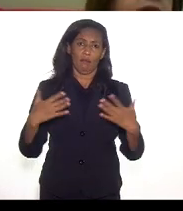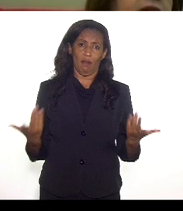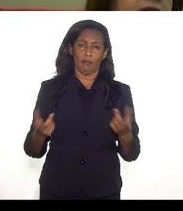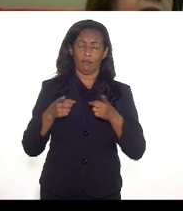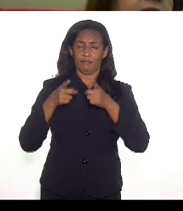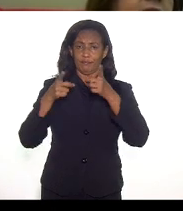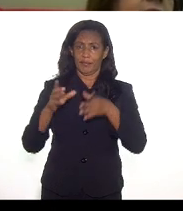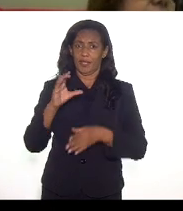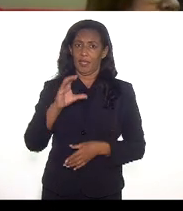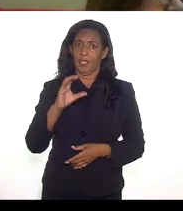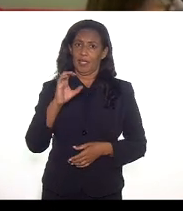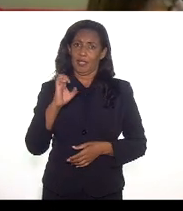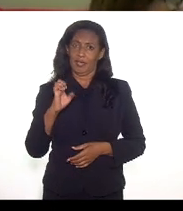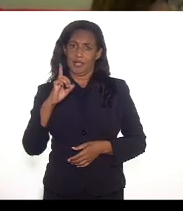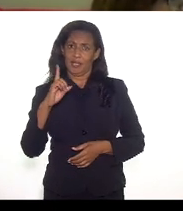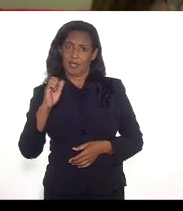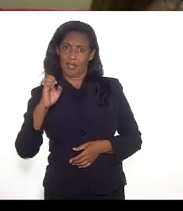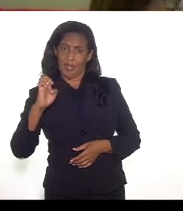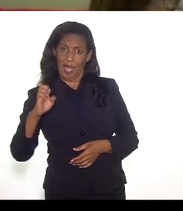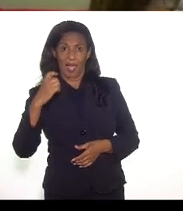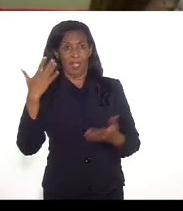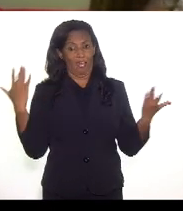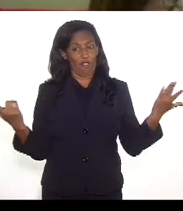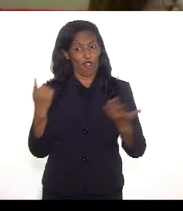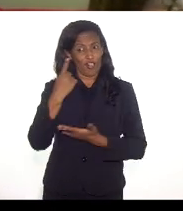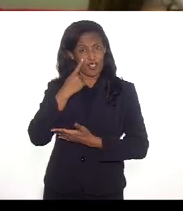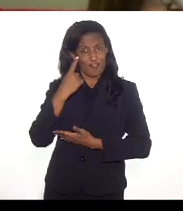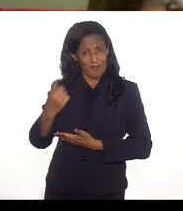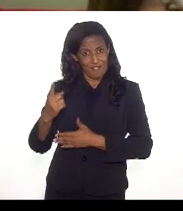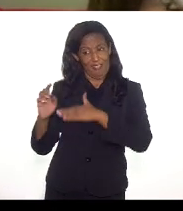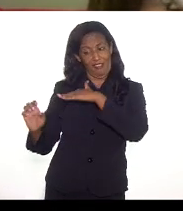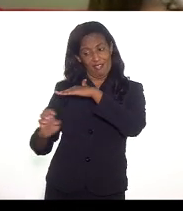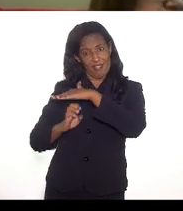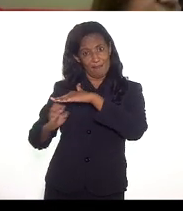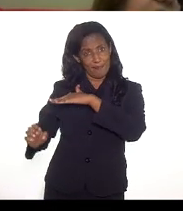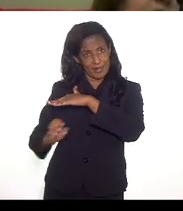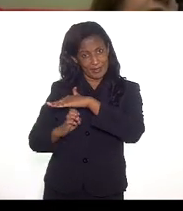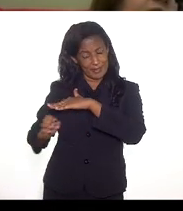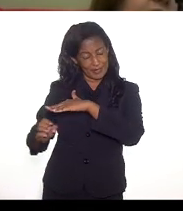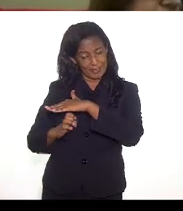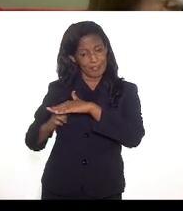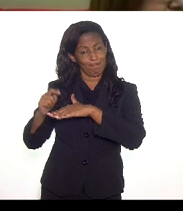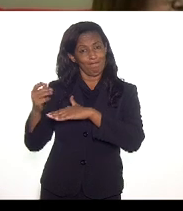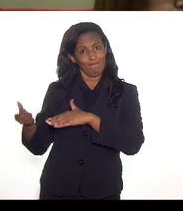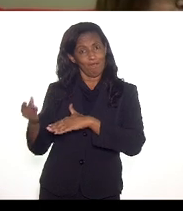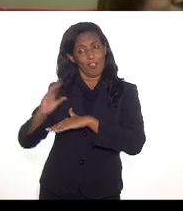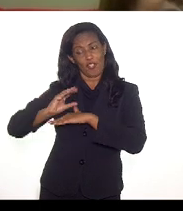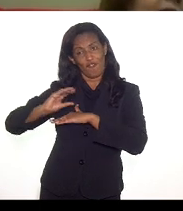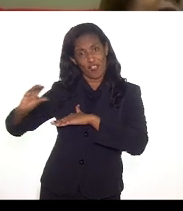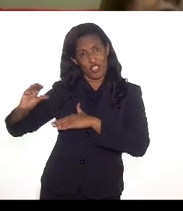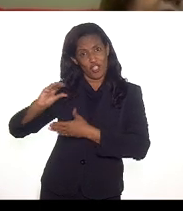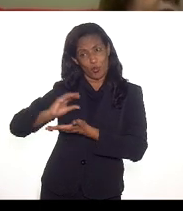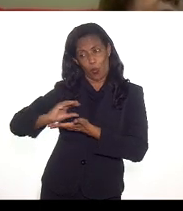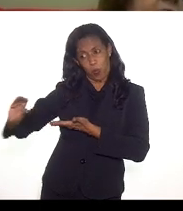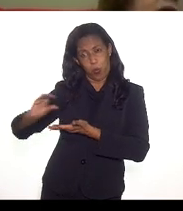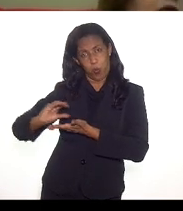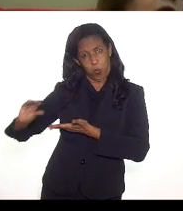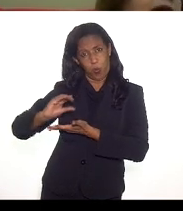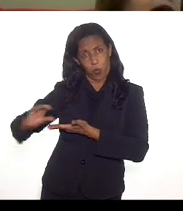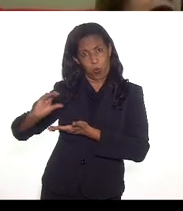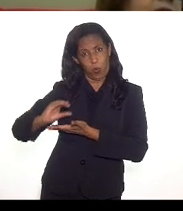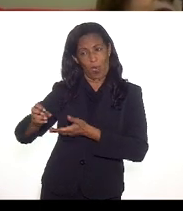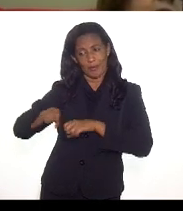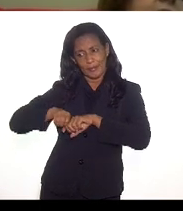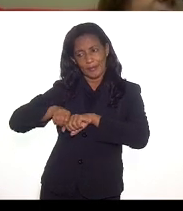porque agora a gente vai ver as empresas, as concessionárias, investindo, de fato, no saneamento básico,